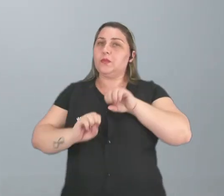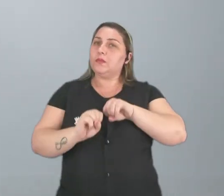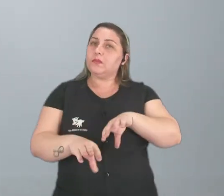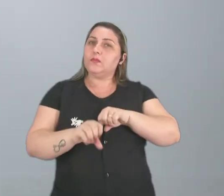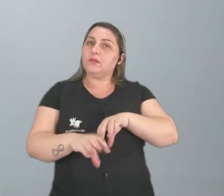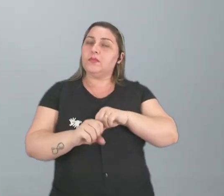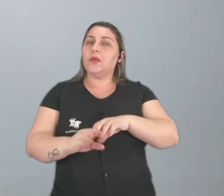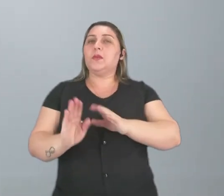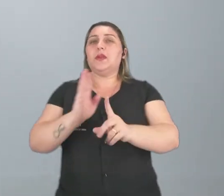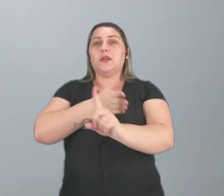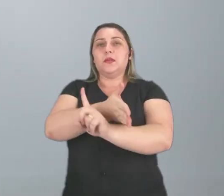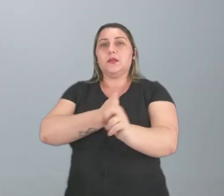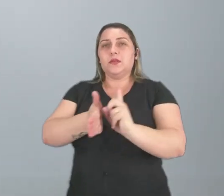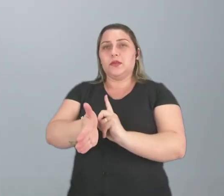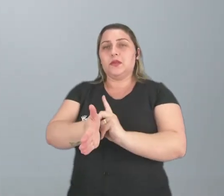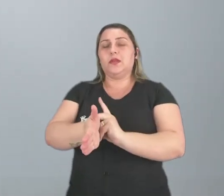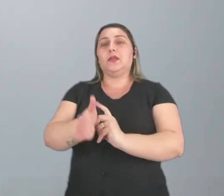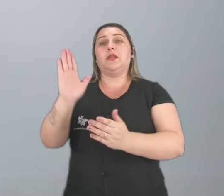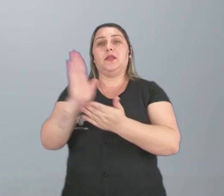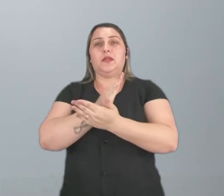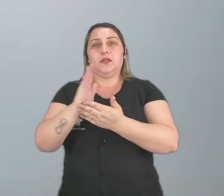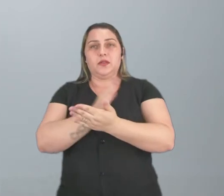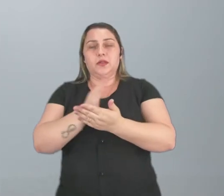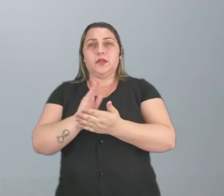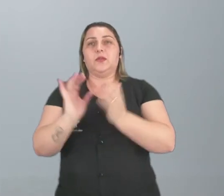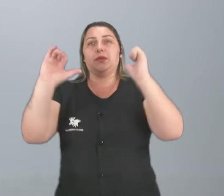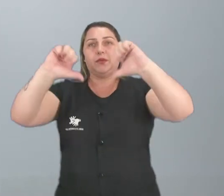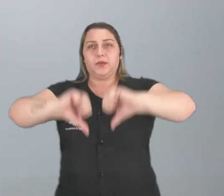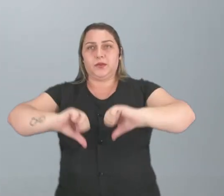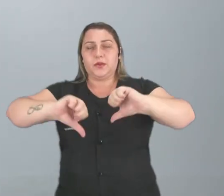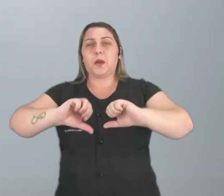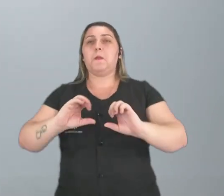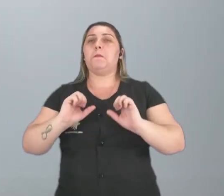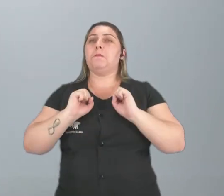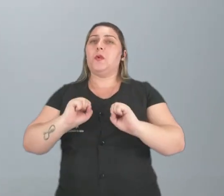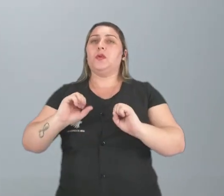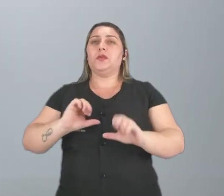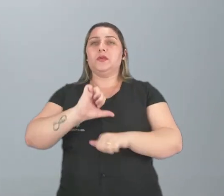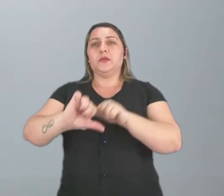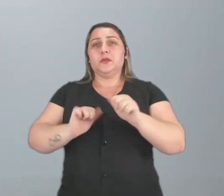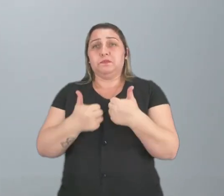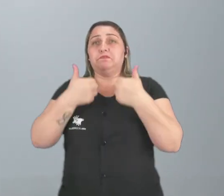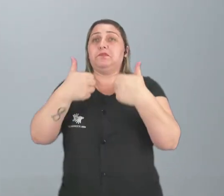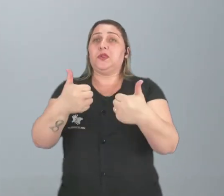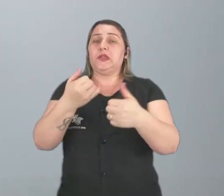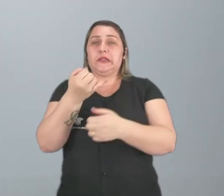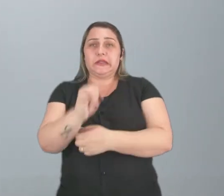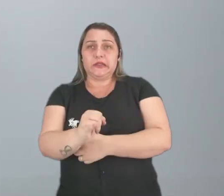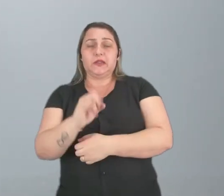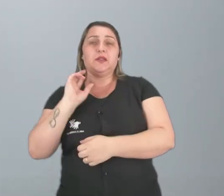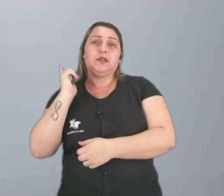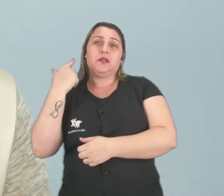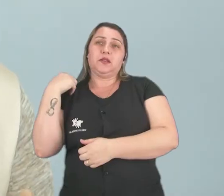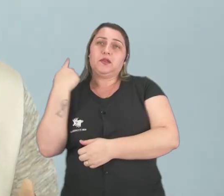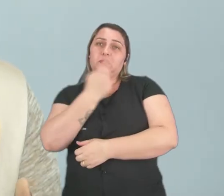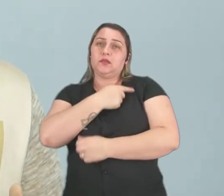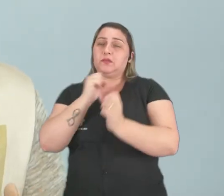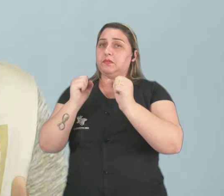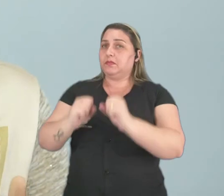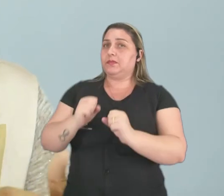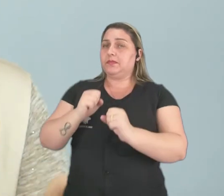para aquela modalidade. Então, alguns aspectos negativos podem se transformar em positivos se a gente